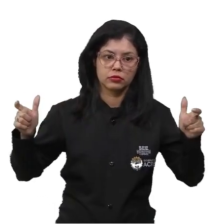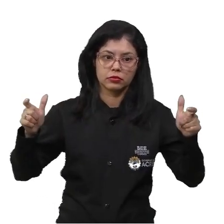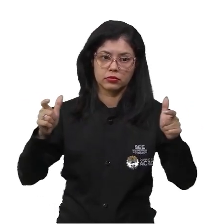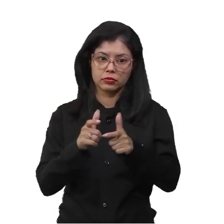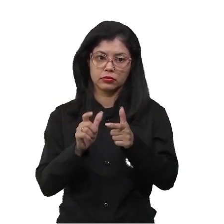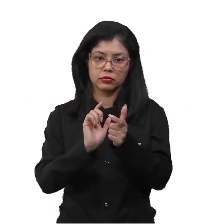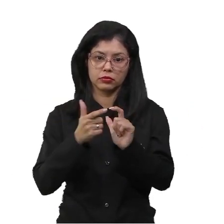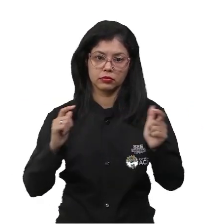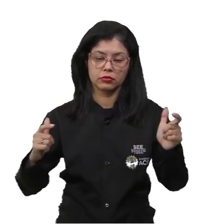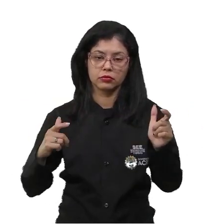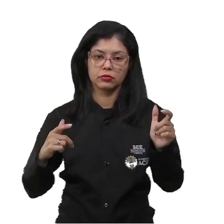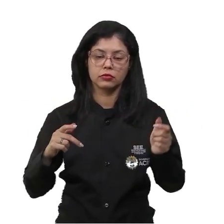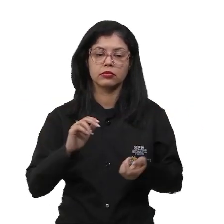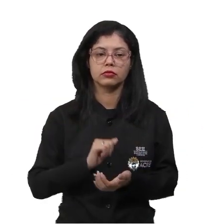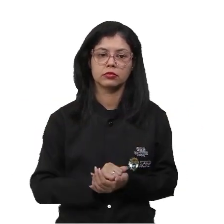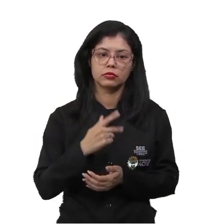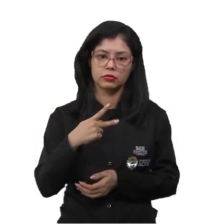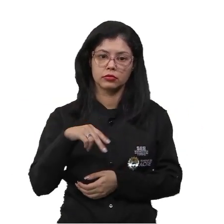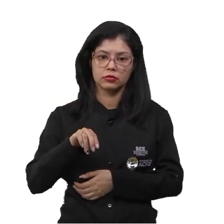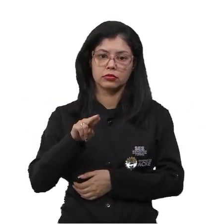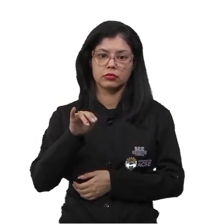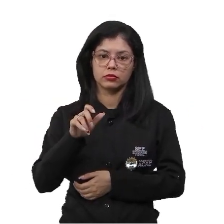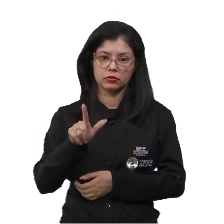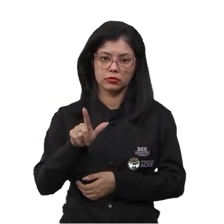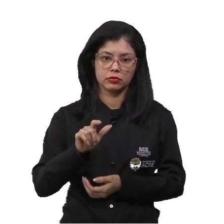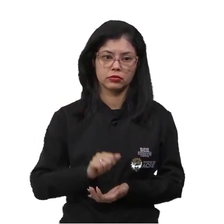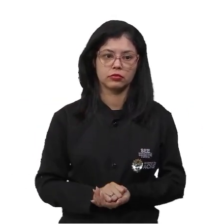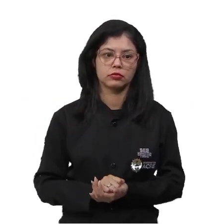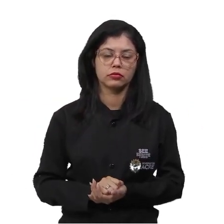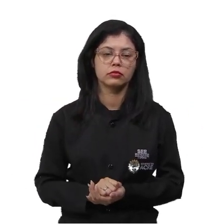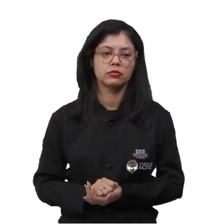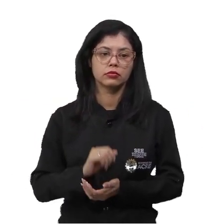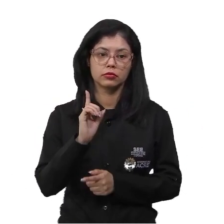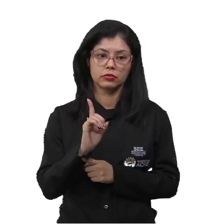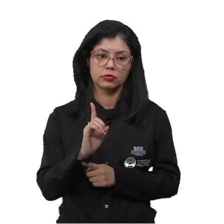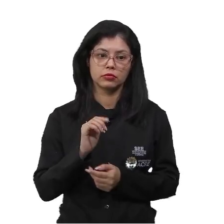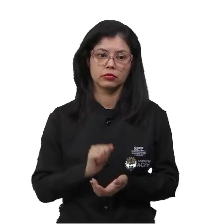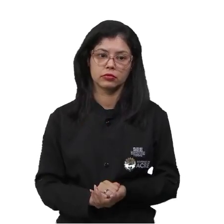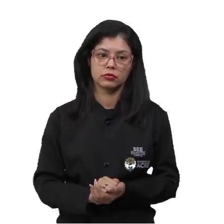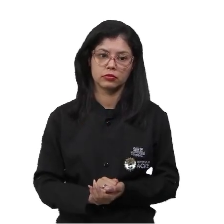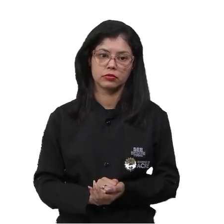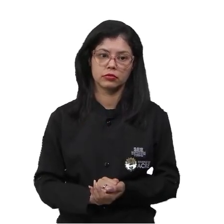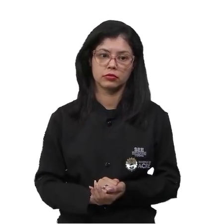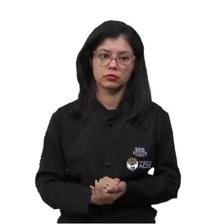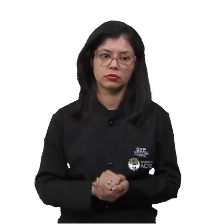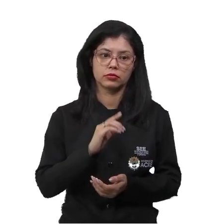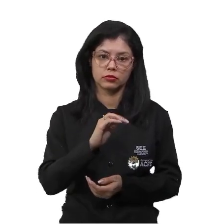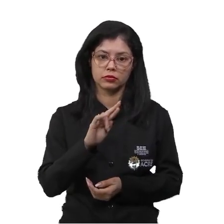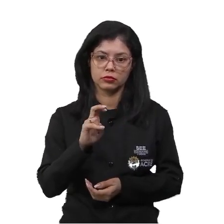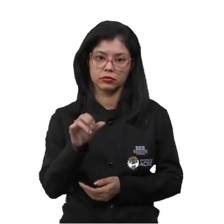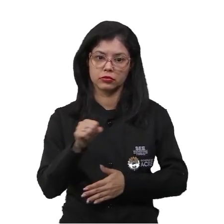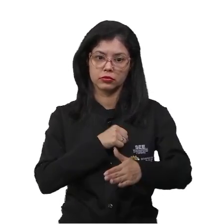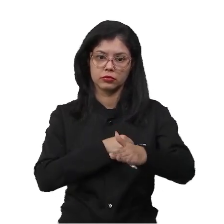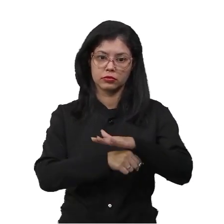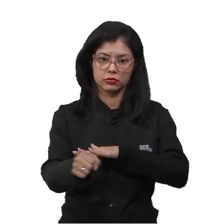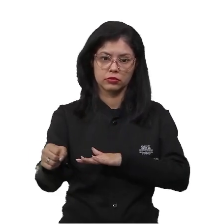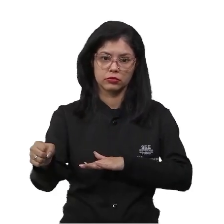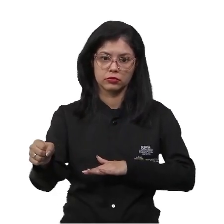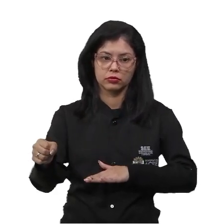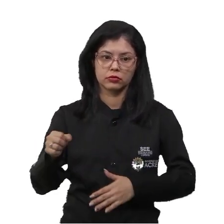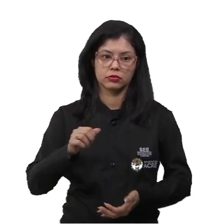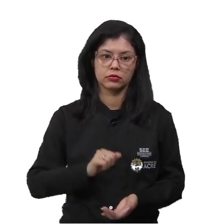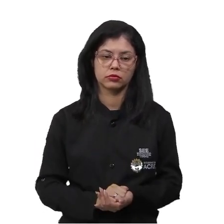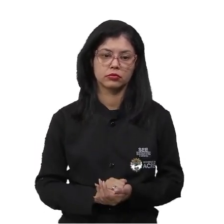C, redução da maioridade penal, D, contenção da corrupção política